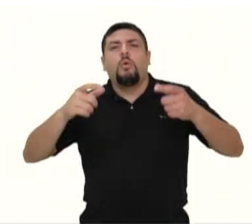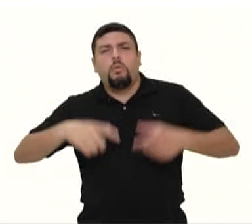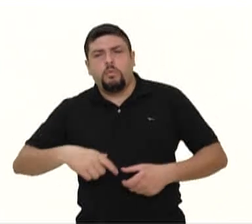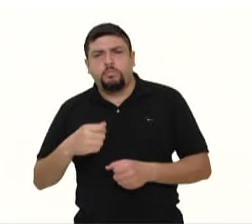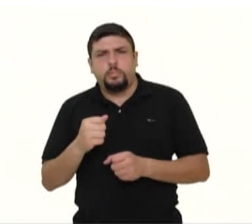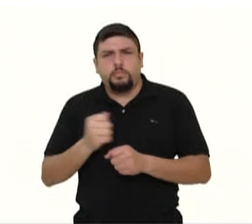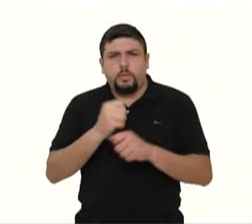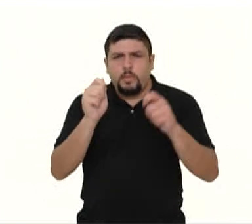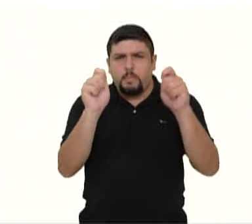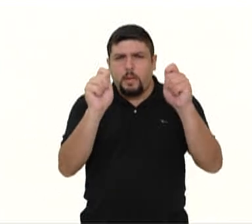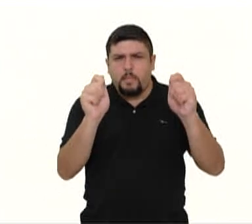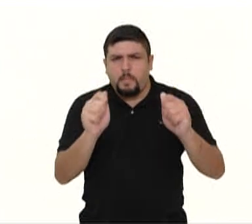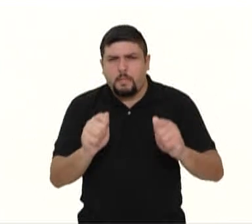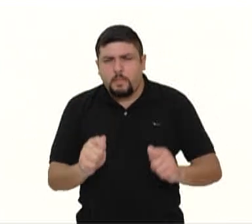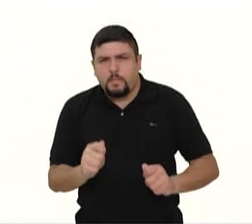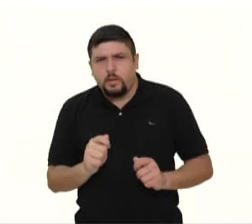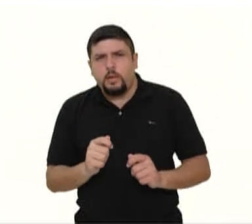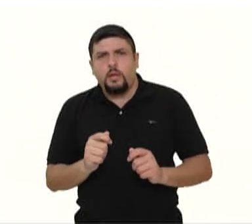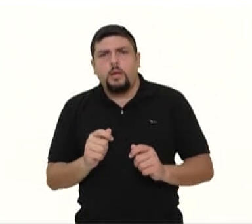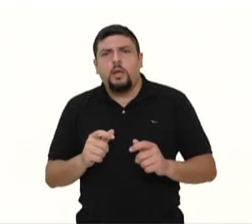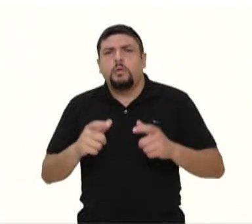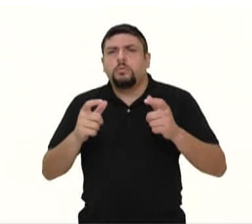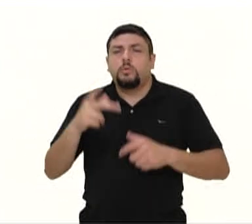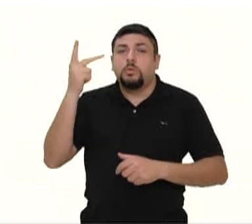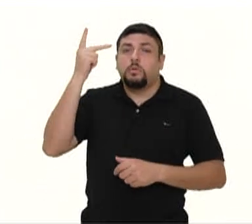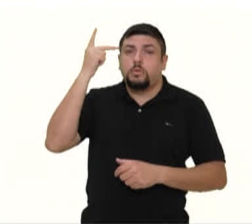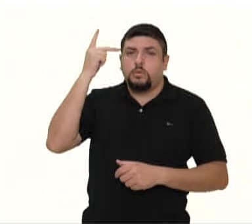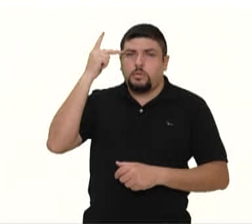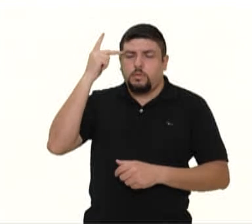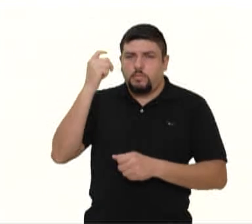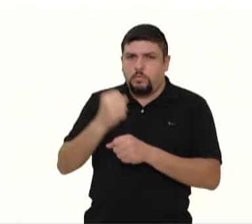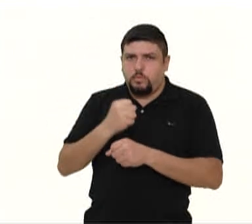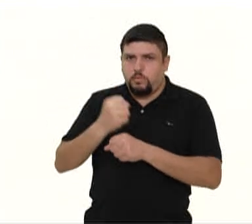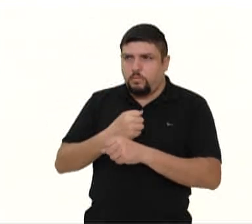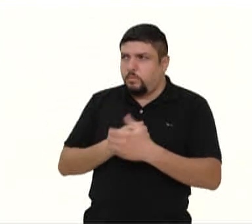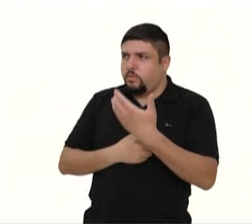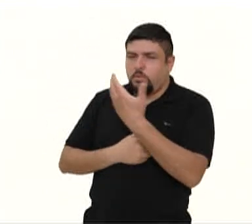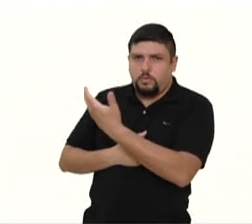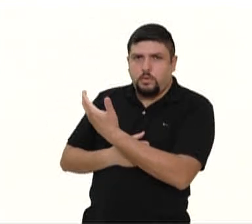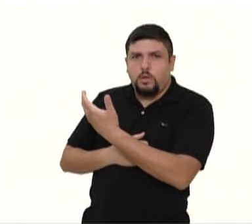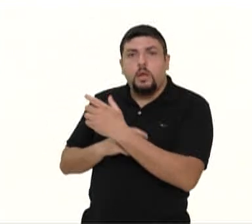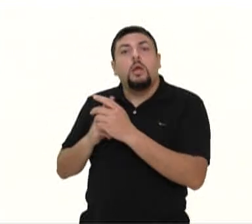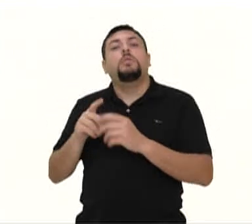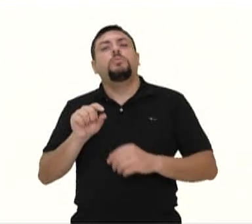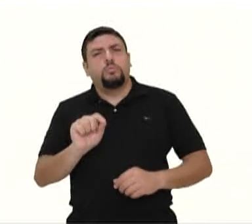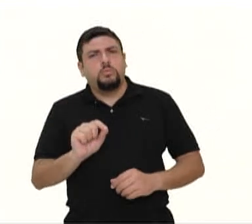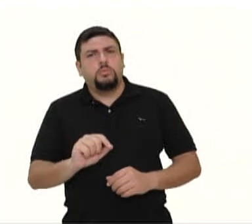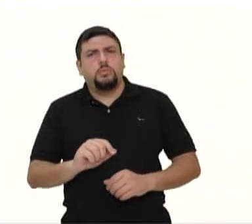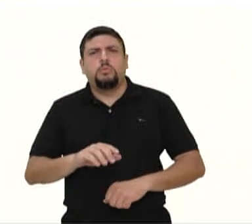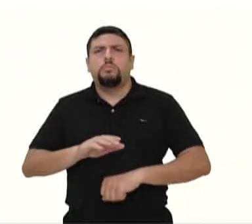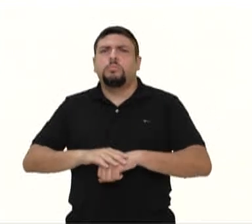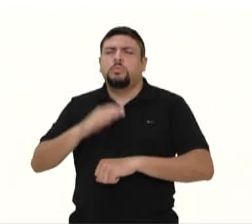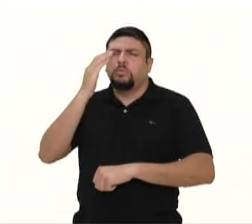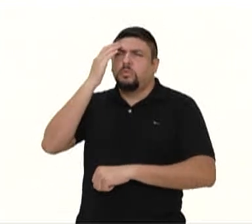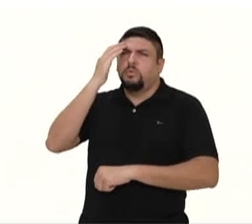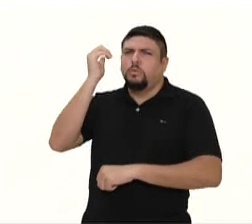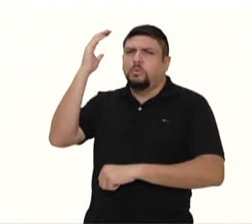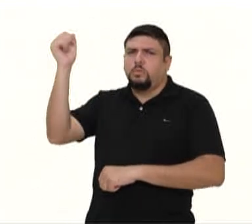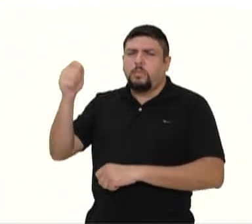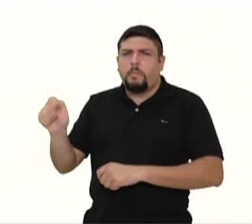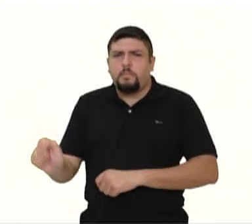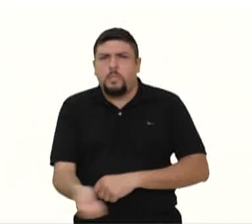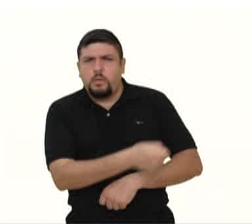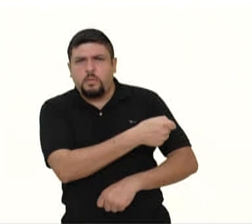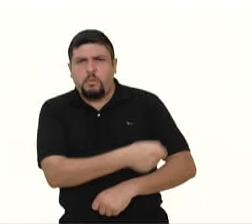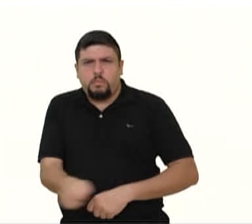entre várias estátuas dela espalhadas pelo Brasil. Ela é reconhecida no mundo, uma das maiores tenistas do mundo. Ela é a